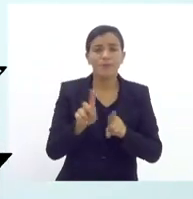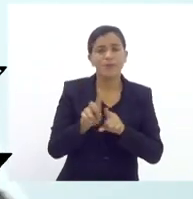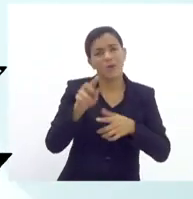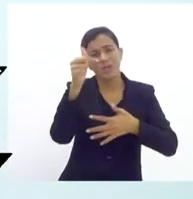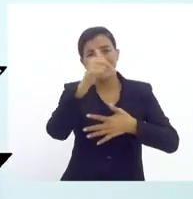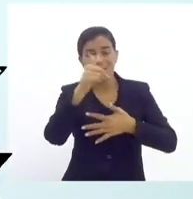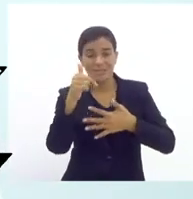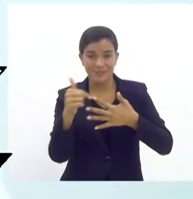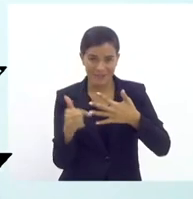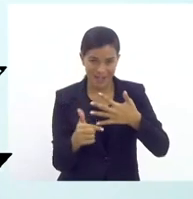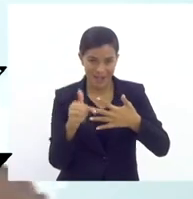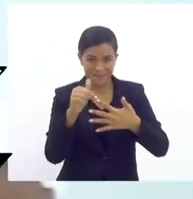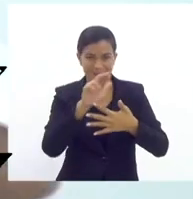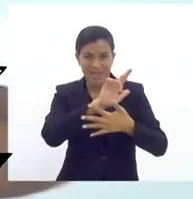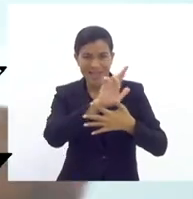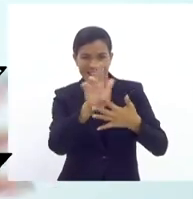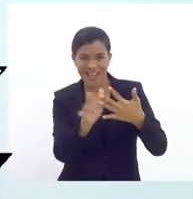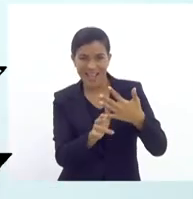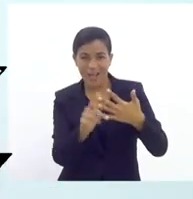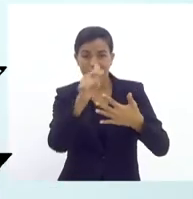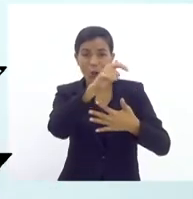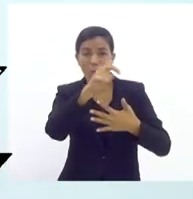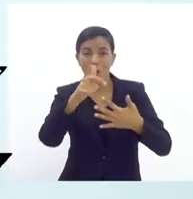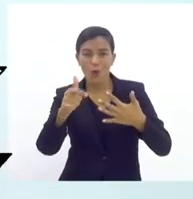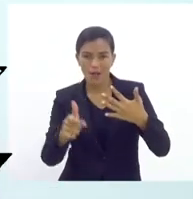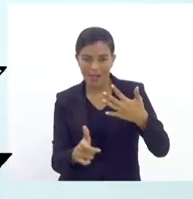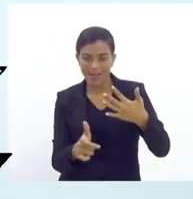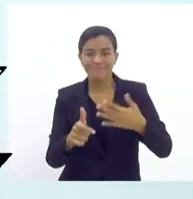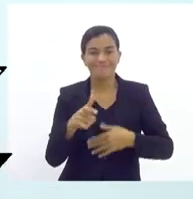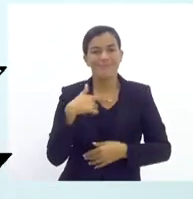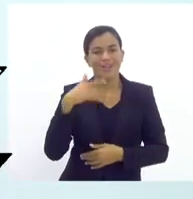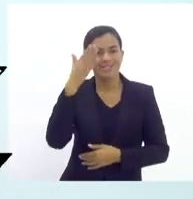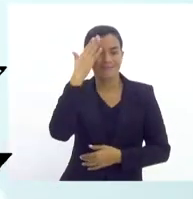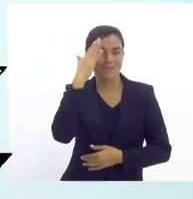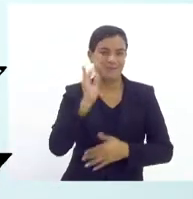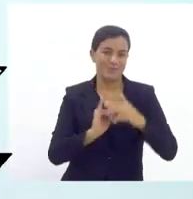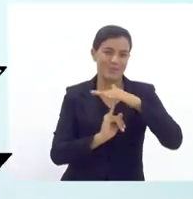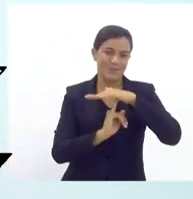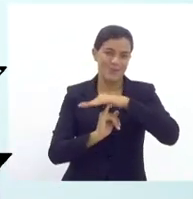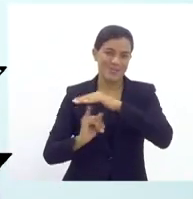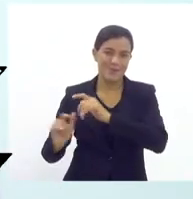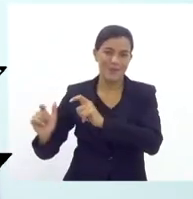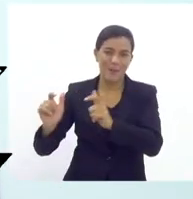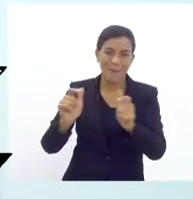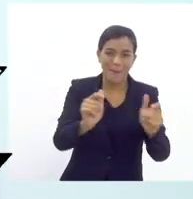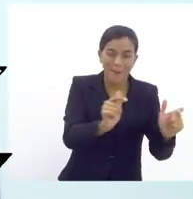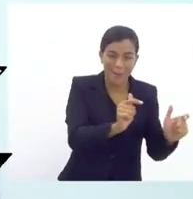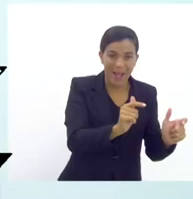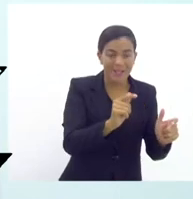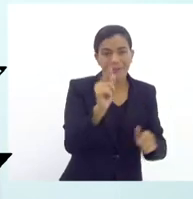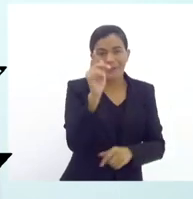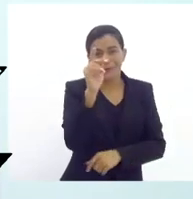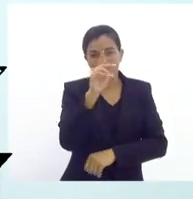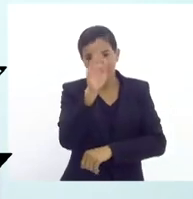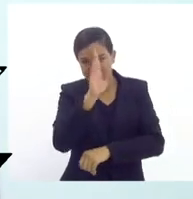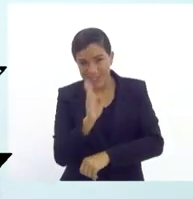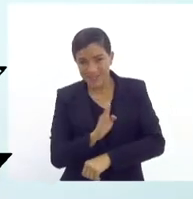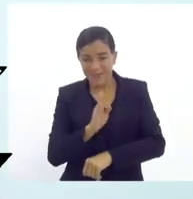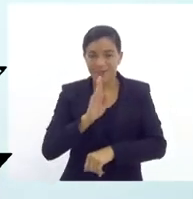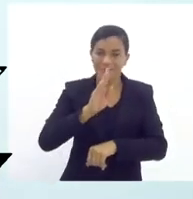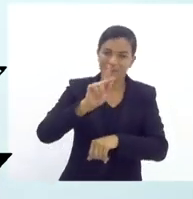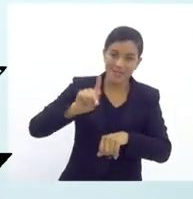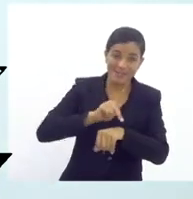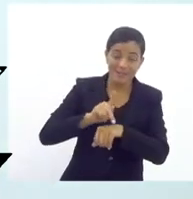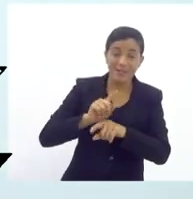as esferas que a gente sabe que o racismo ele permeia todas as instituições e todos os lugares do país mas